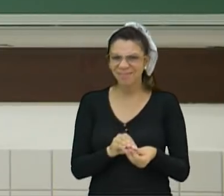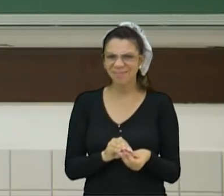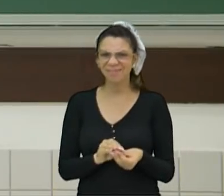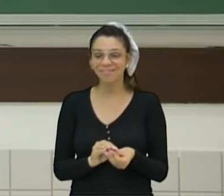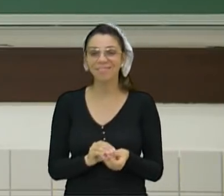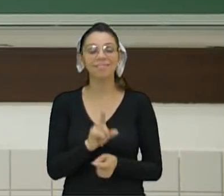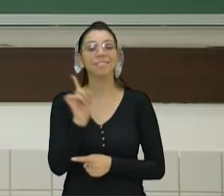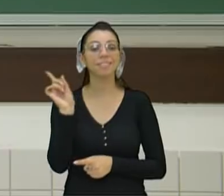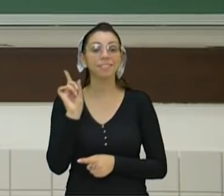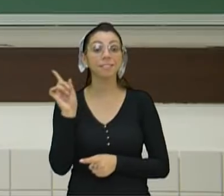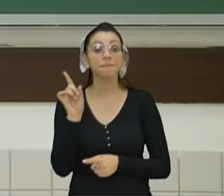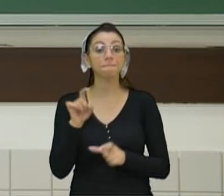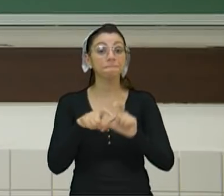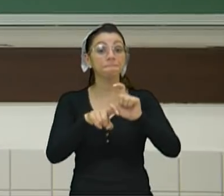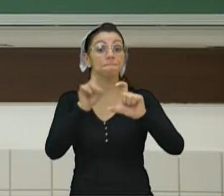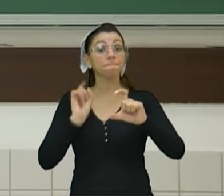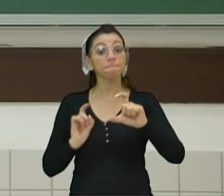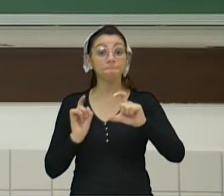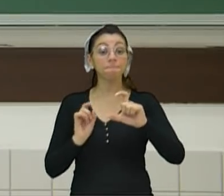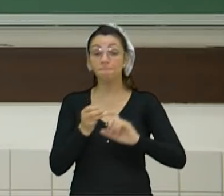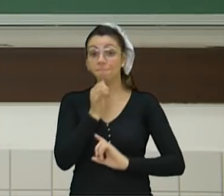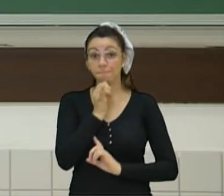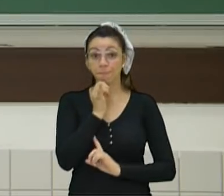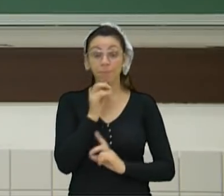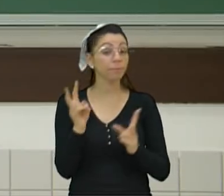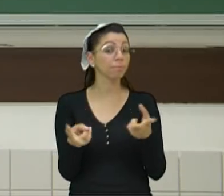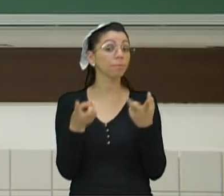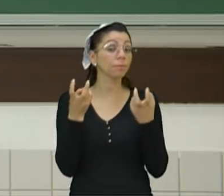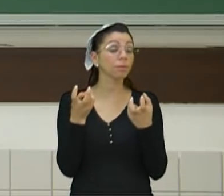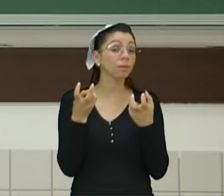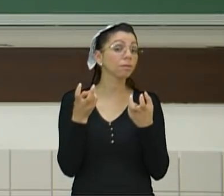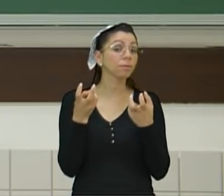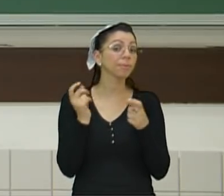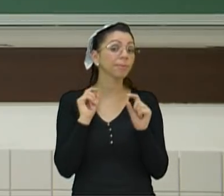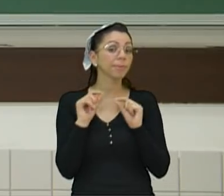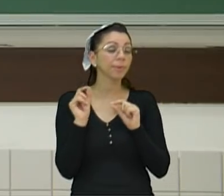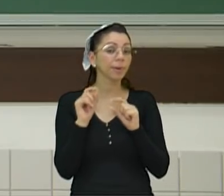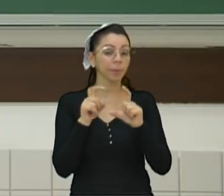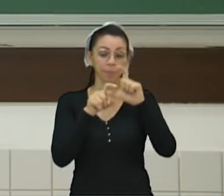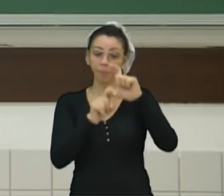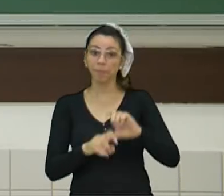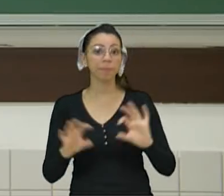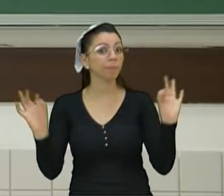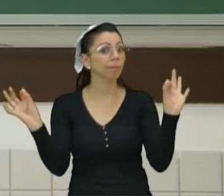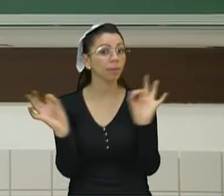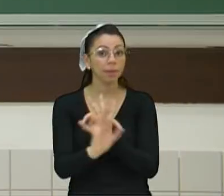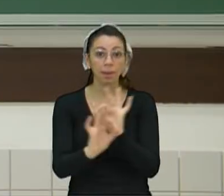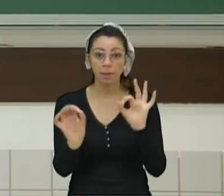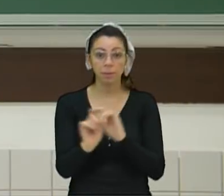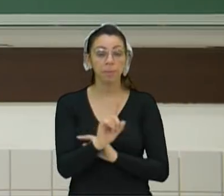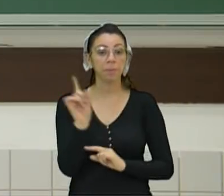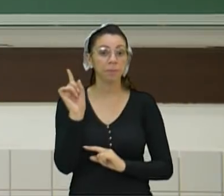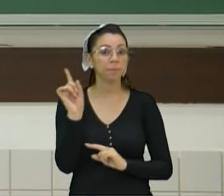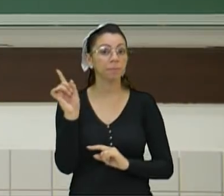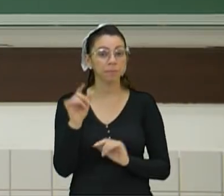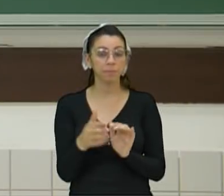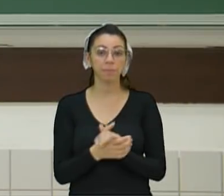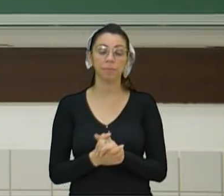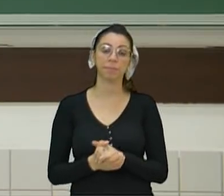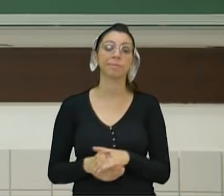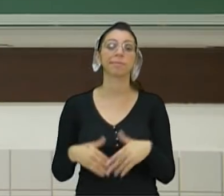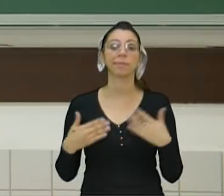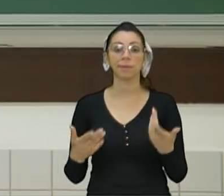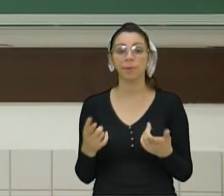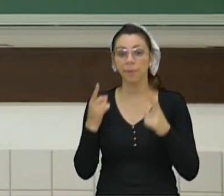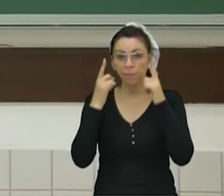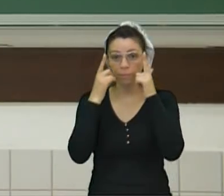evento independente com esse exemplo? Deu para perceber? Vocês perceberam que um não depende do outro, nesse caso? Então,